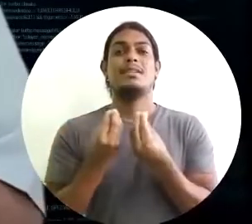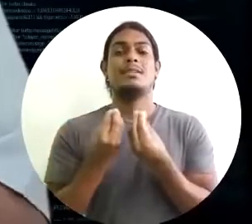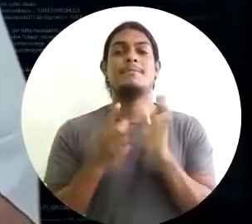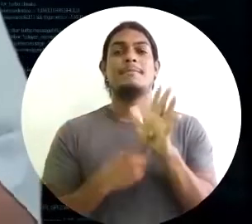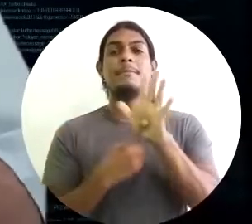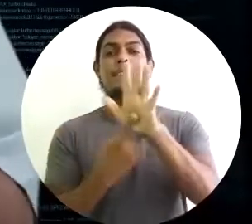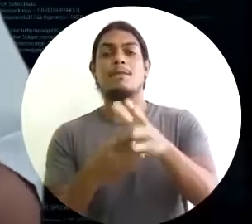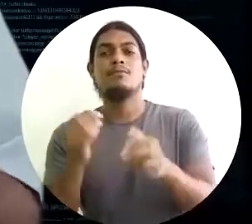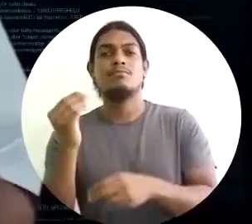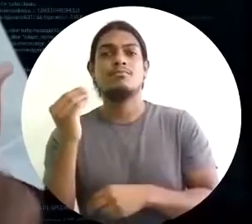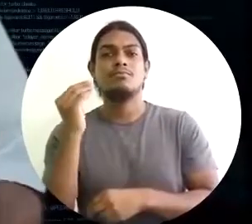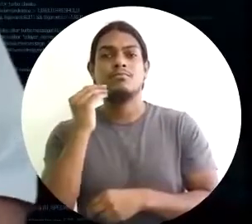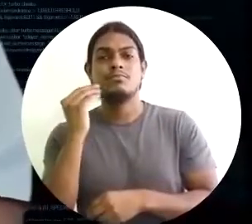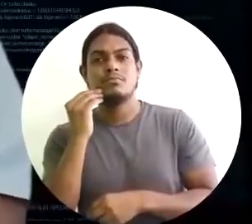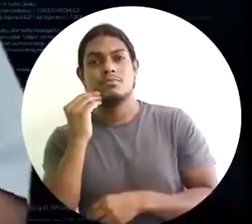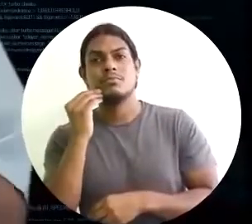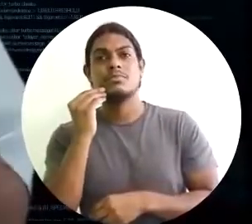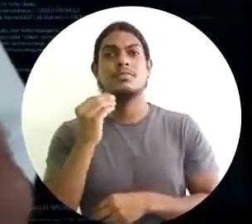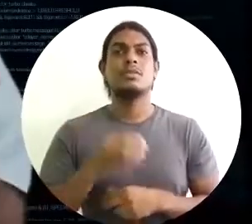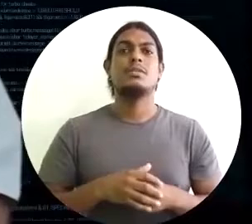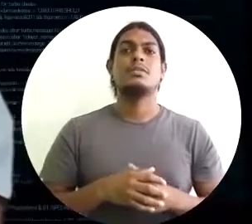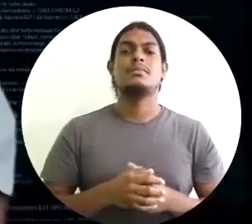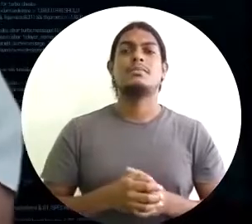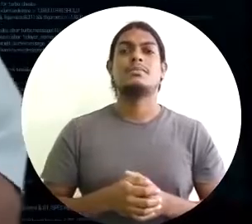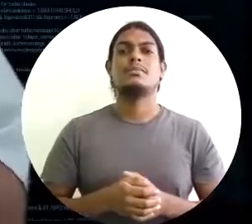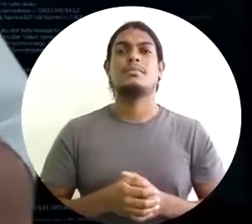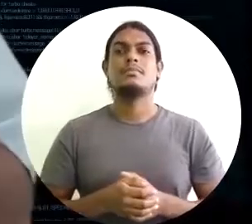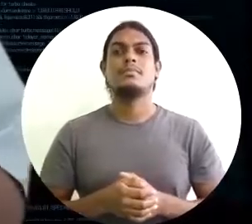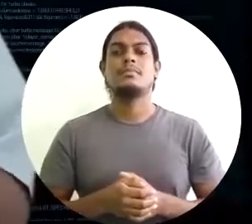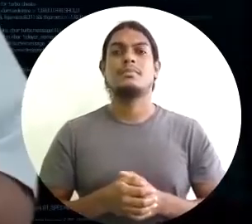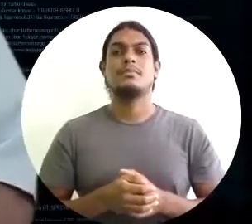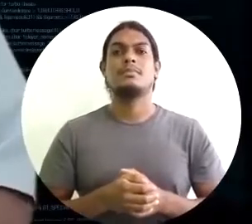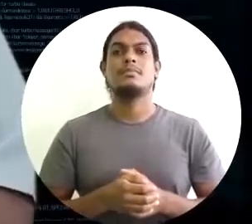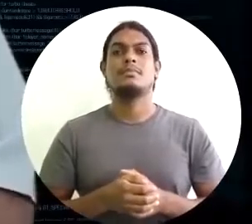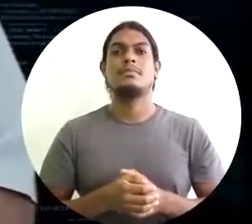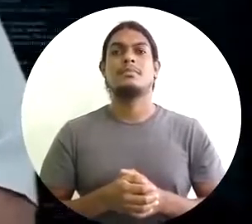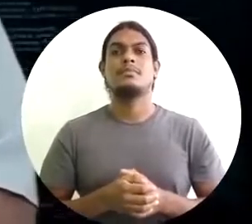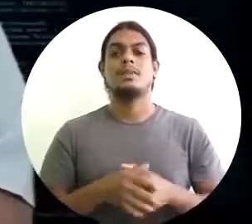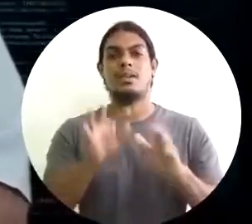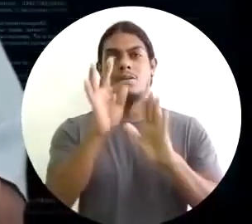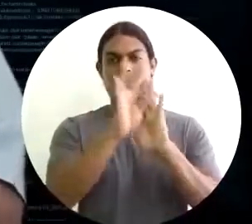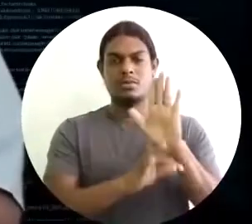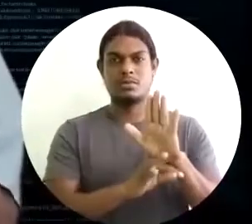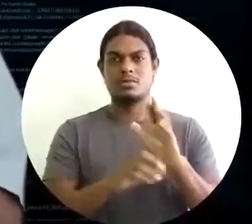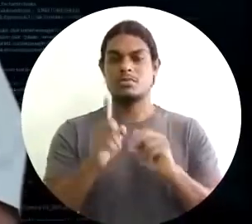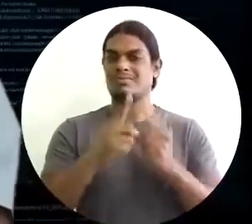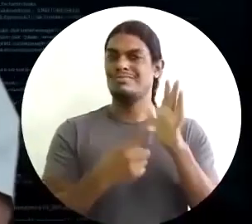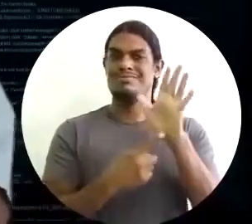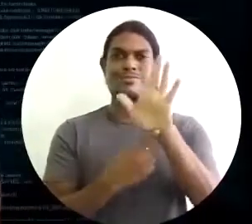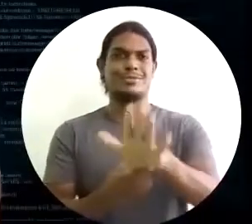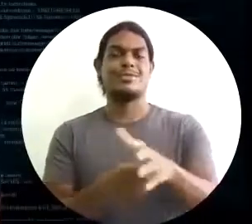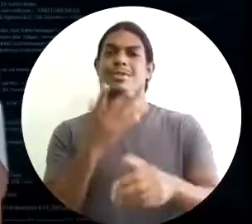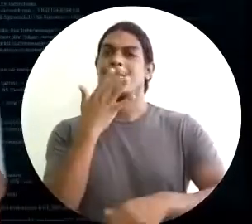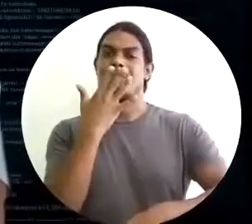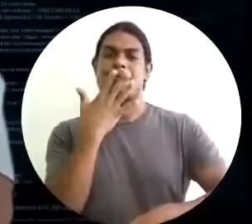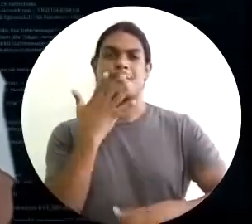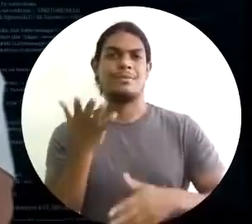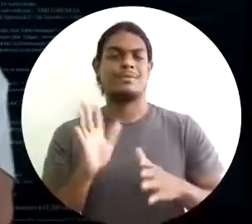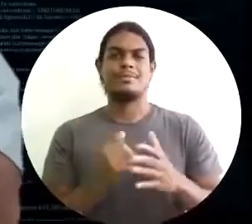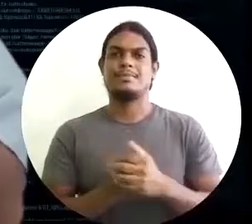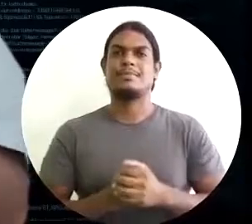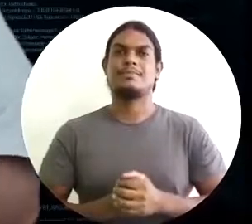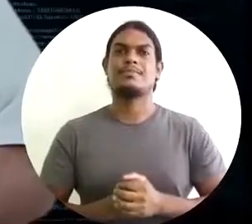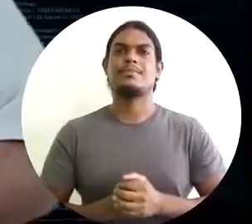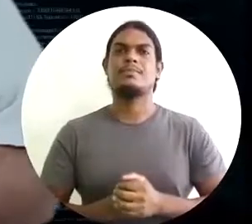vai dizer como é que vai ser exibido, ele não vai dar cor, ele não vai fazer posicionamento. Se você estiver fazendo dessa forma, está